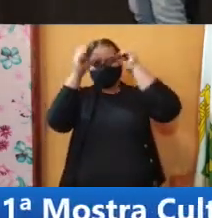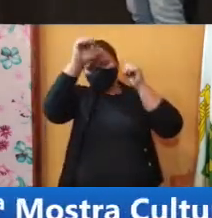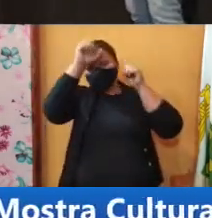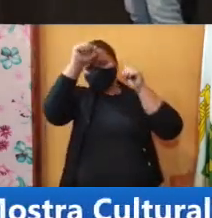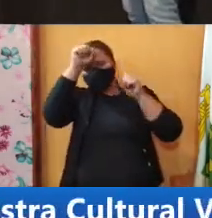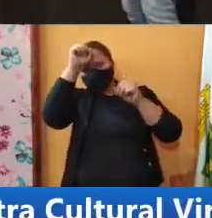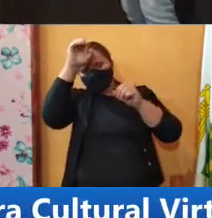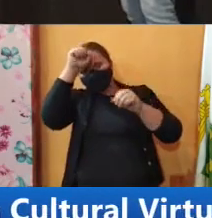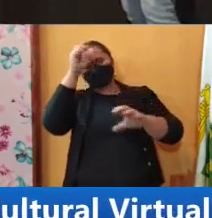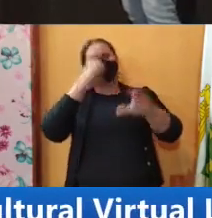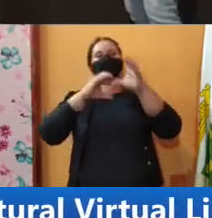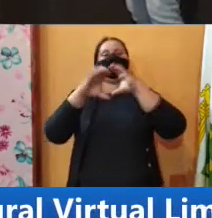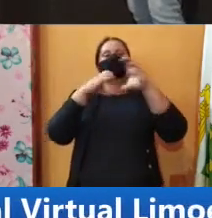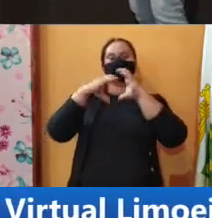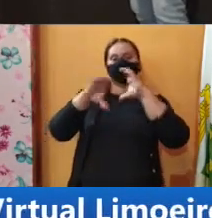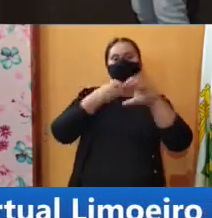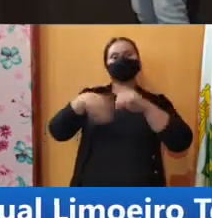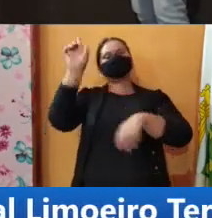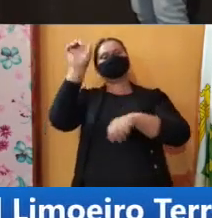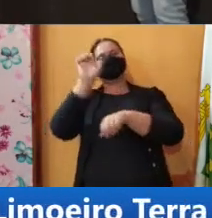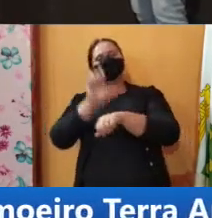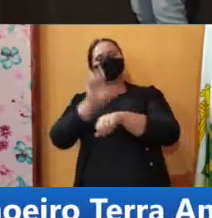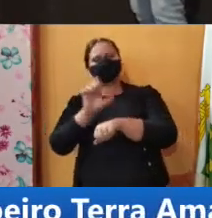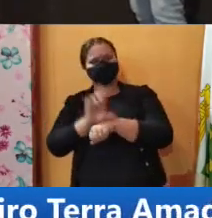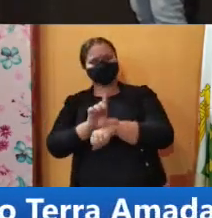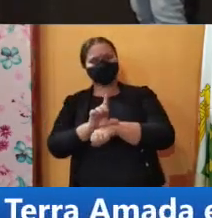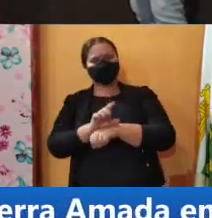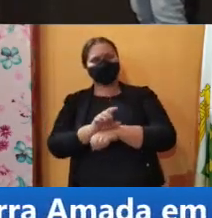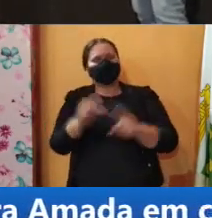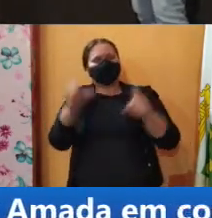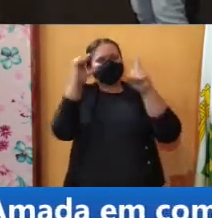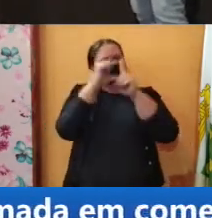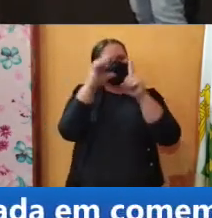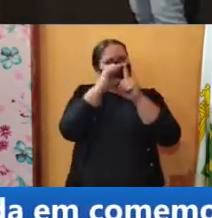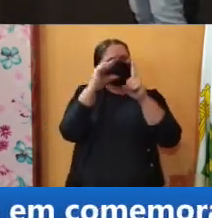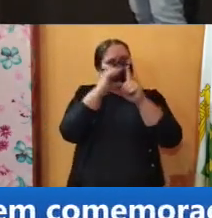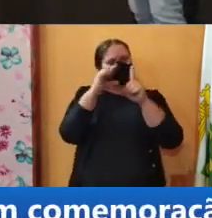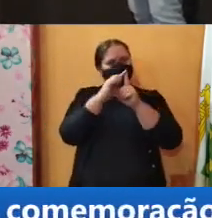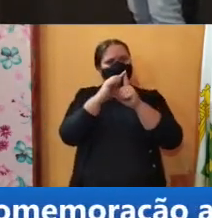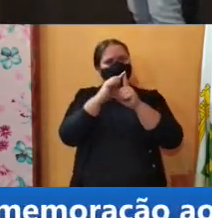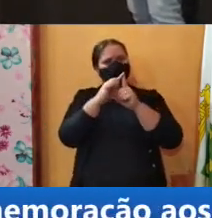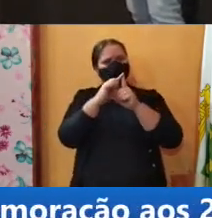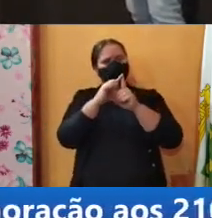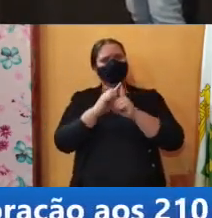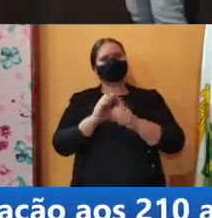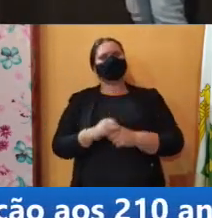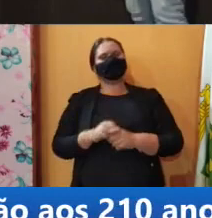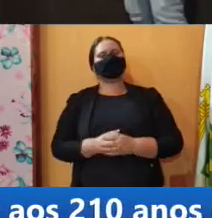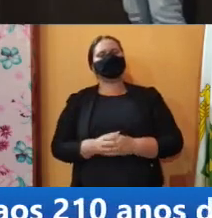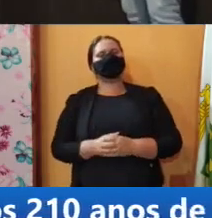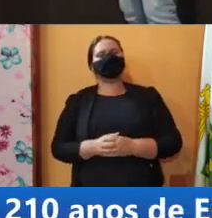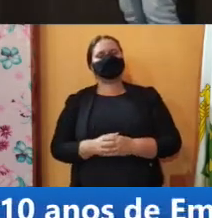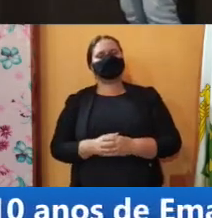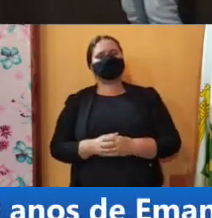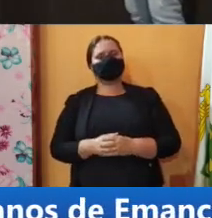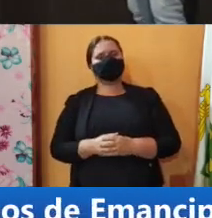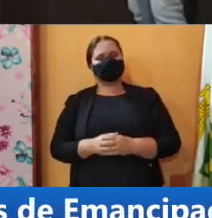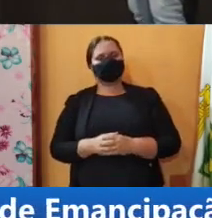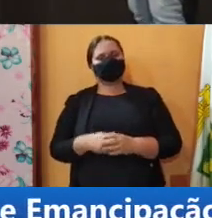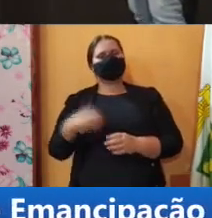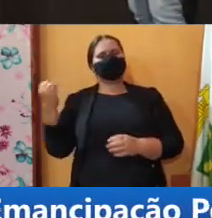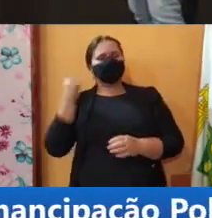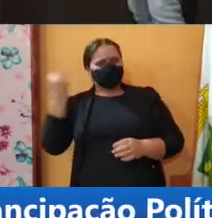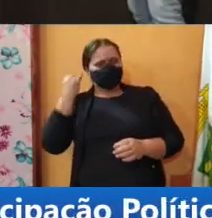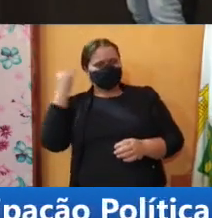saber quem são os autores. Esse frevo é preciso a gente descobrir. Eu acho que eu pedi para o Sivaldo vir. Eu acho